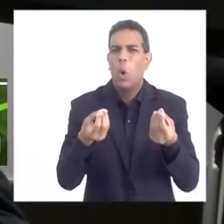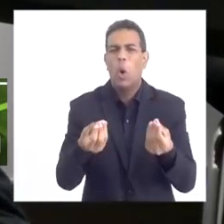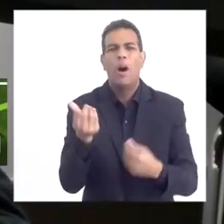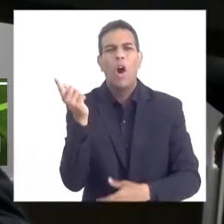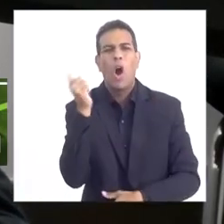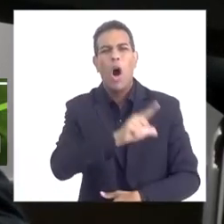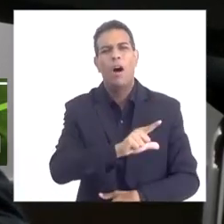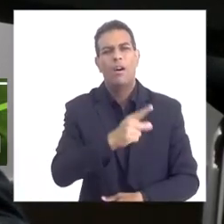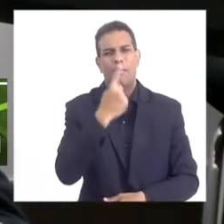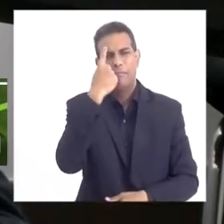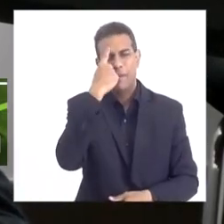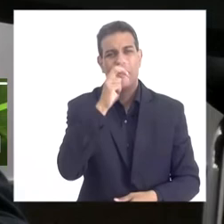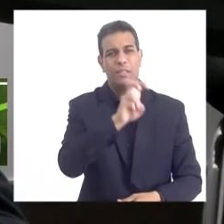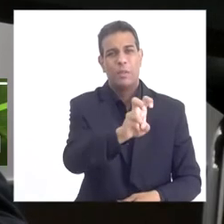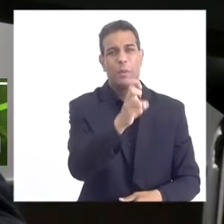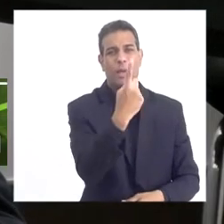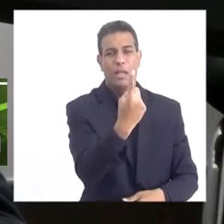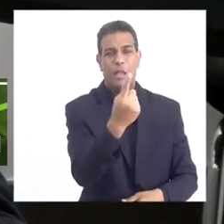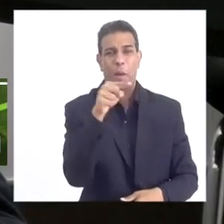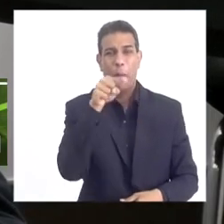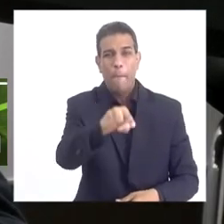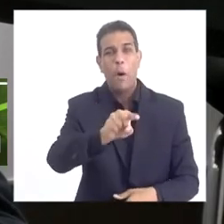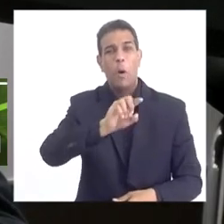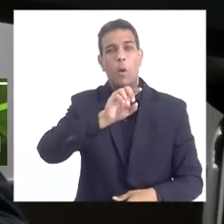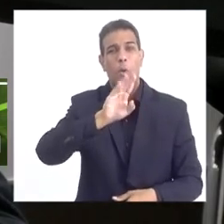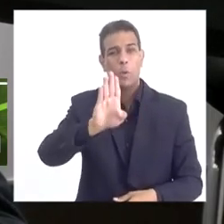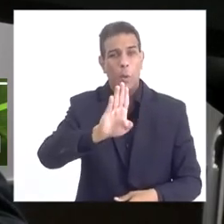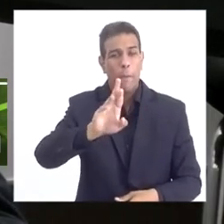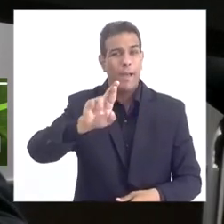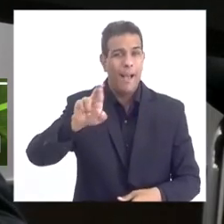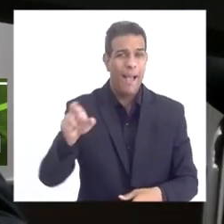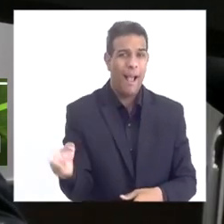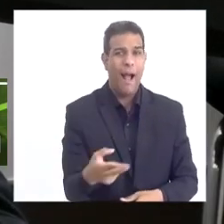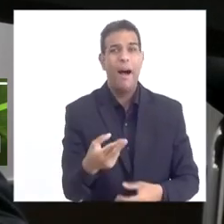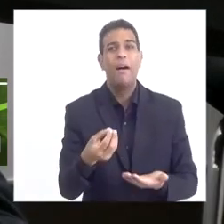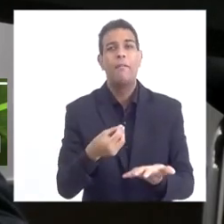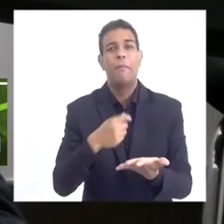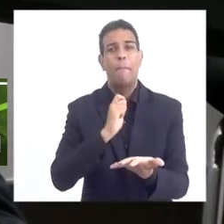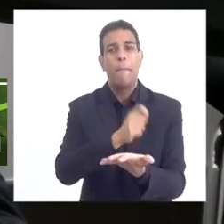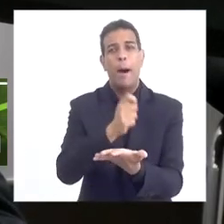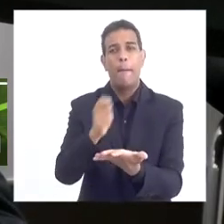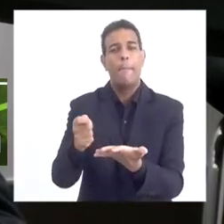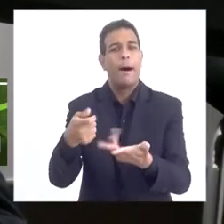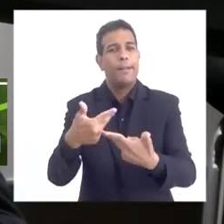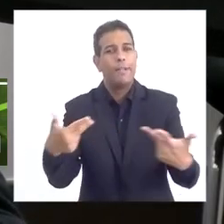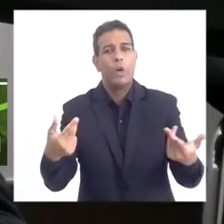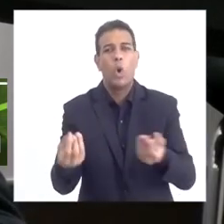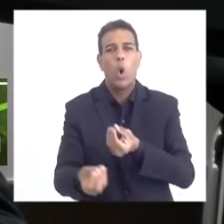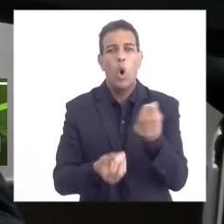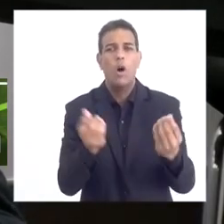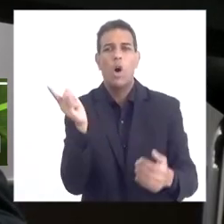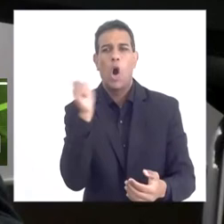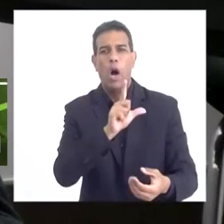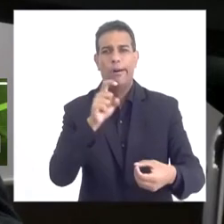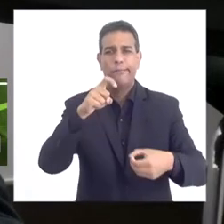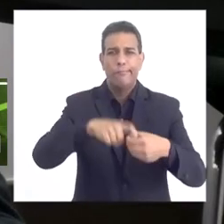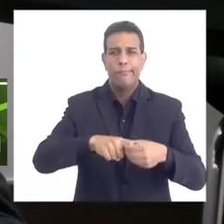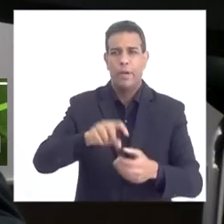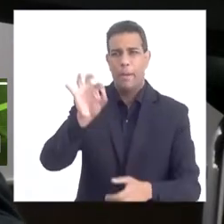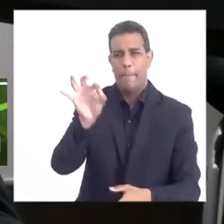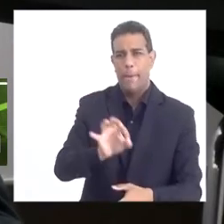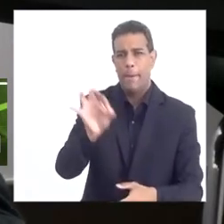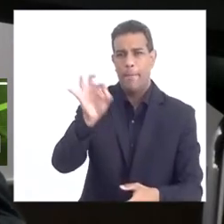naquele 51 bi e meio de despesa de pessoal mais encargos, qual é o percentual que